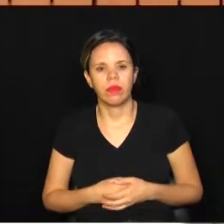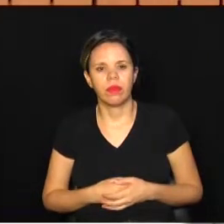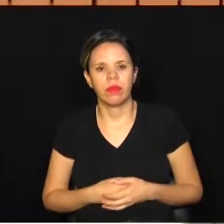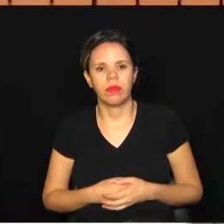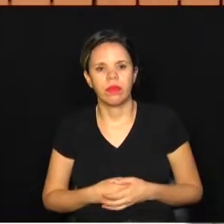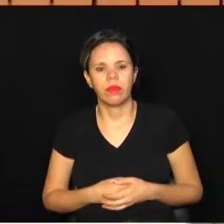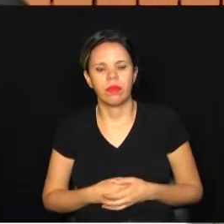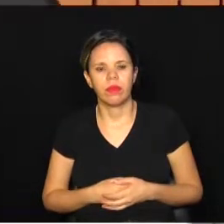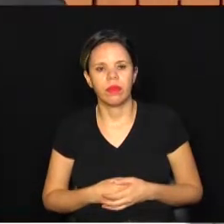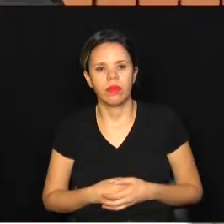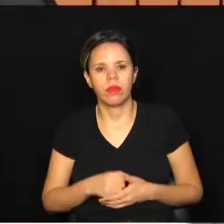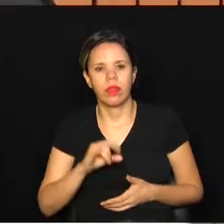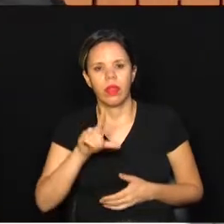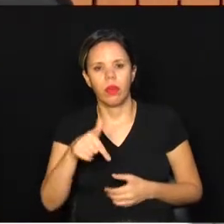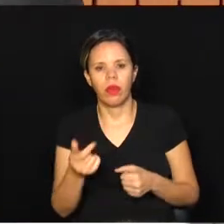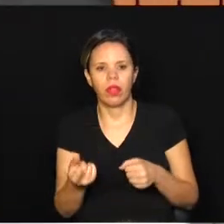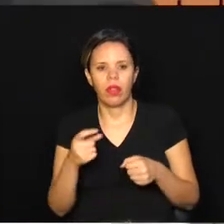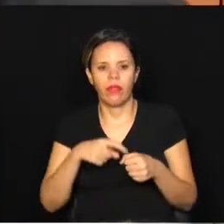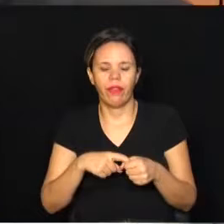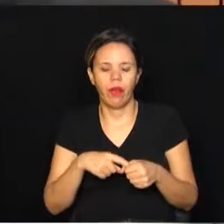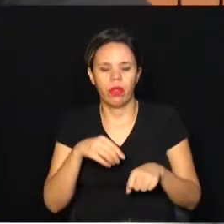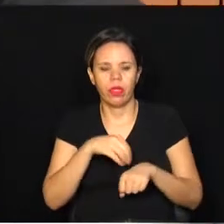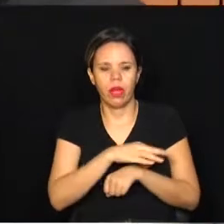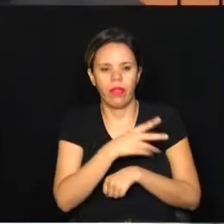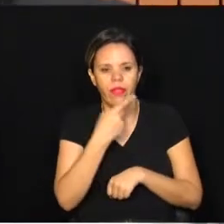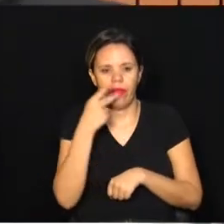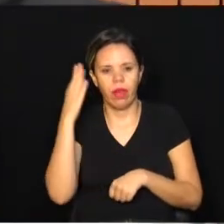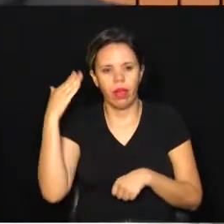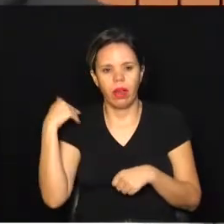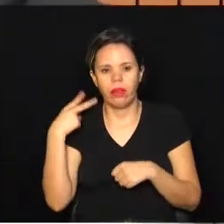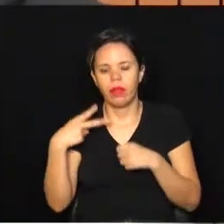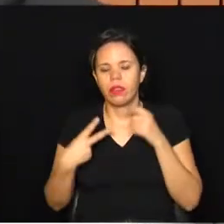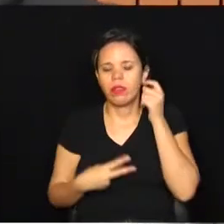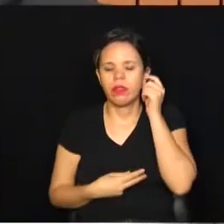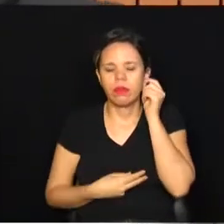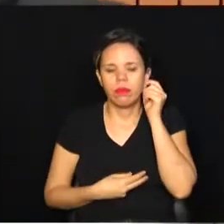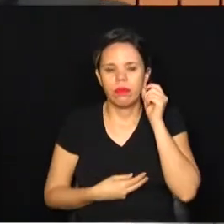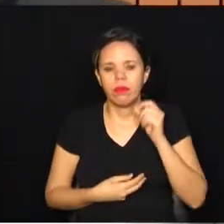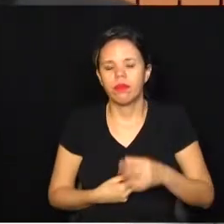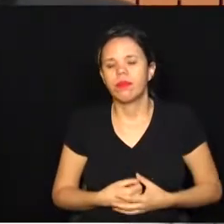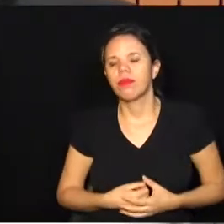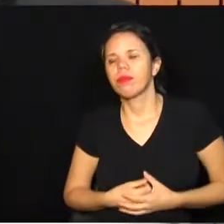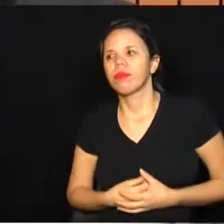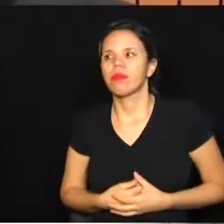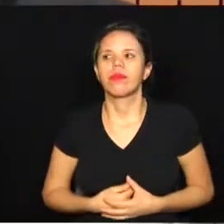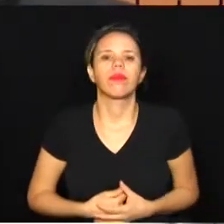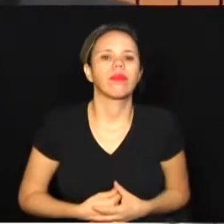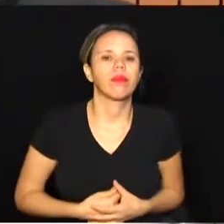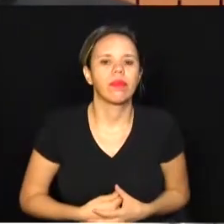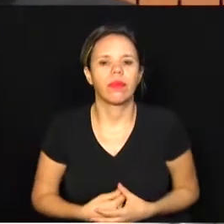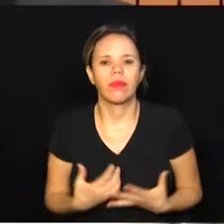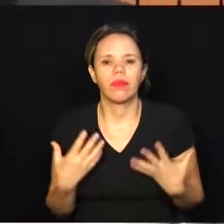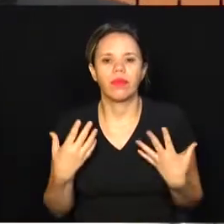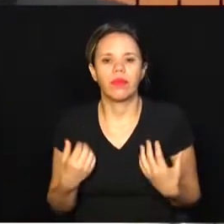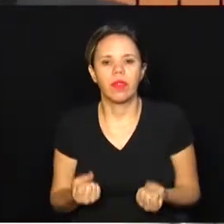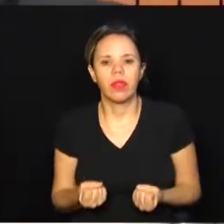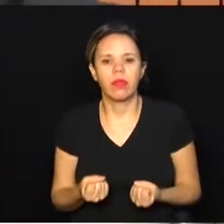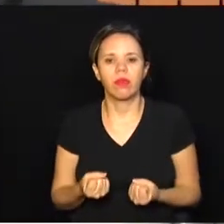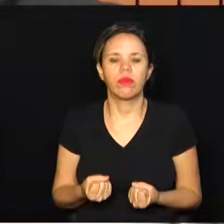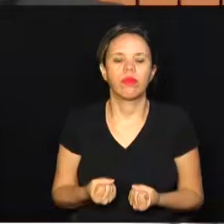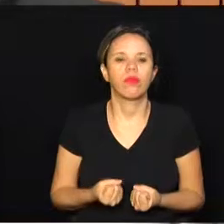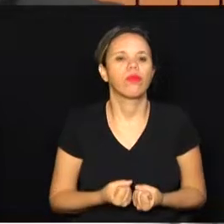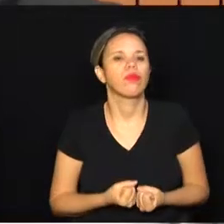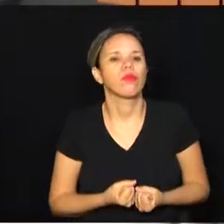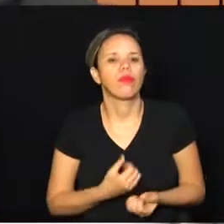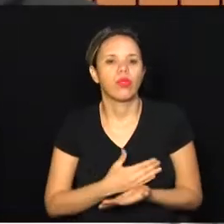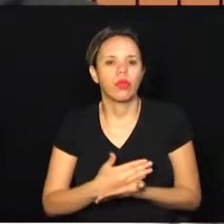Se não, assim que ela voltar, a gente passa a palavra para ela, né? Então, vamos